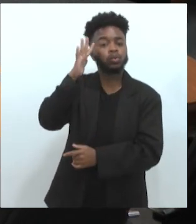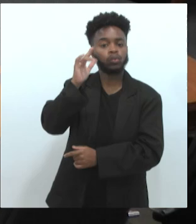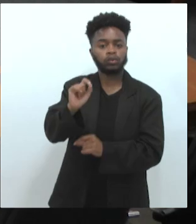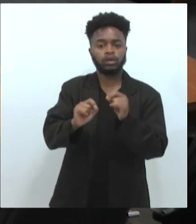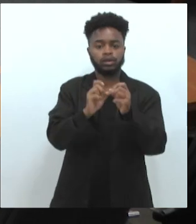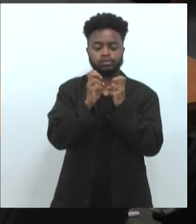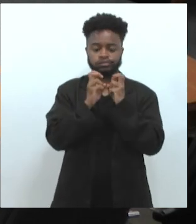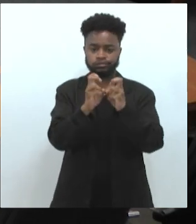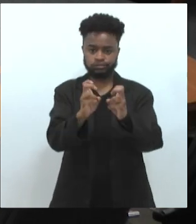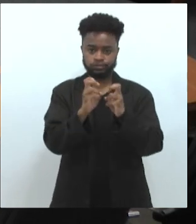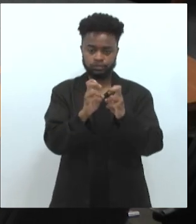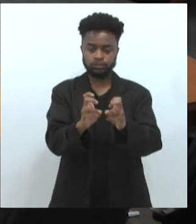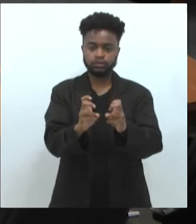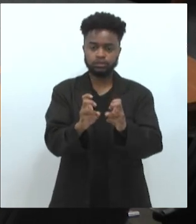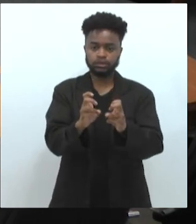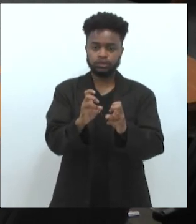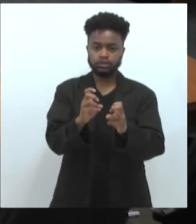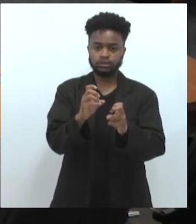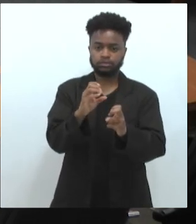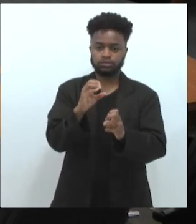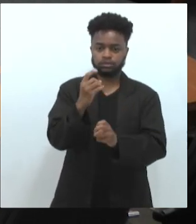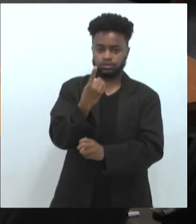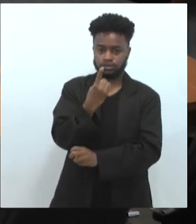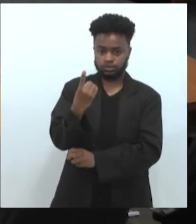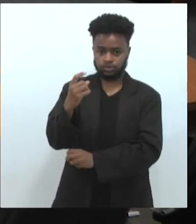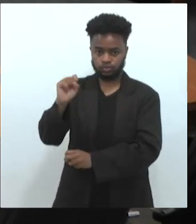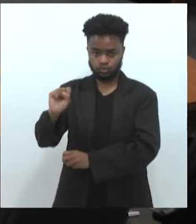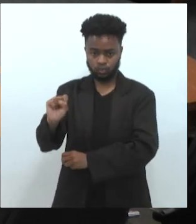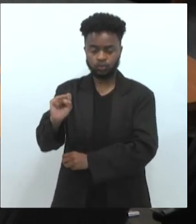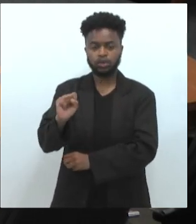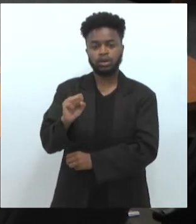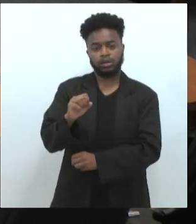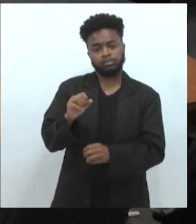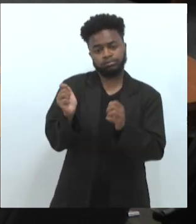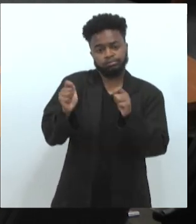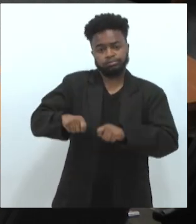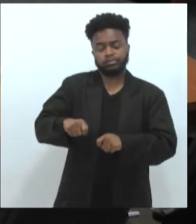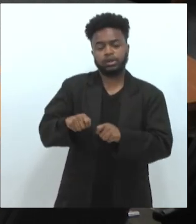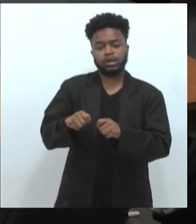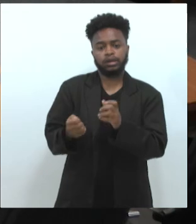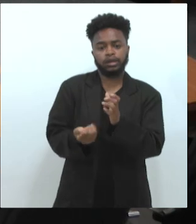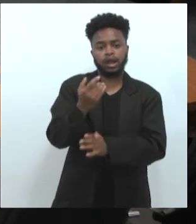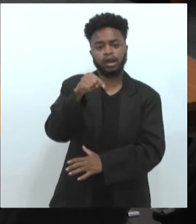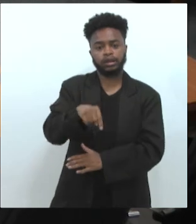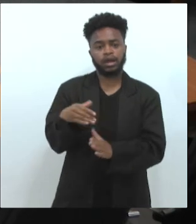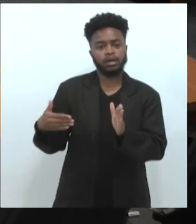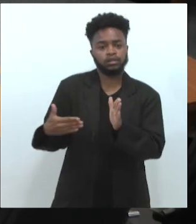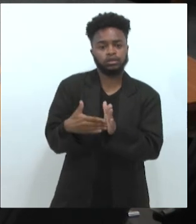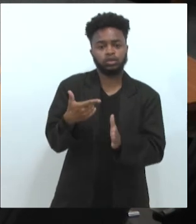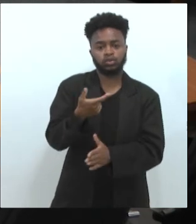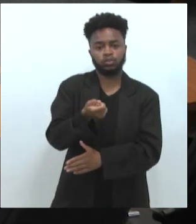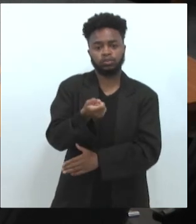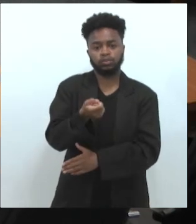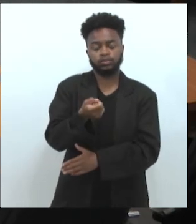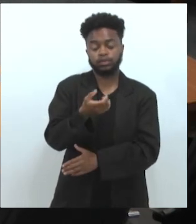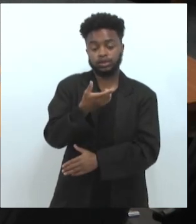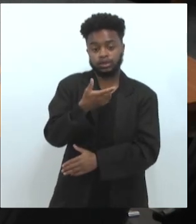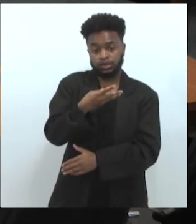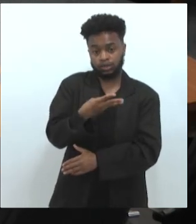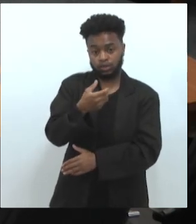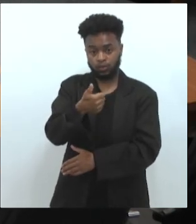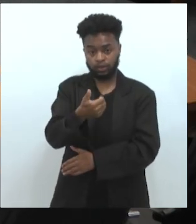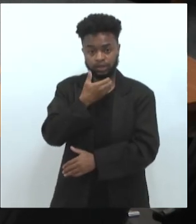Estrada de Ferro 118, pudesse estar implantada no nosso Estado até 31 de dezembro